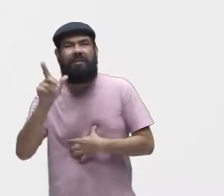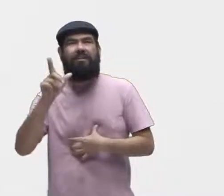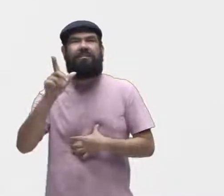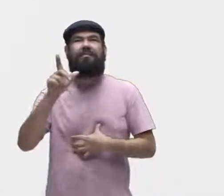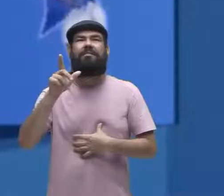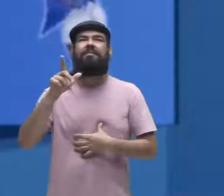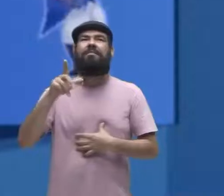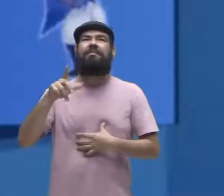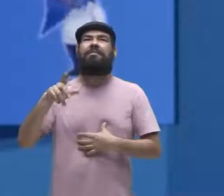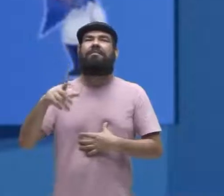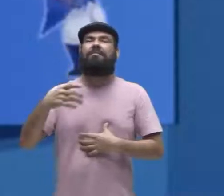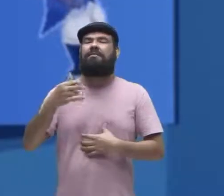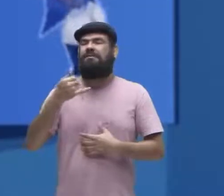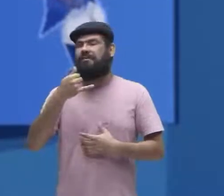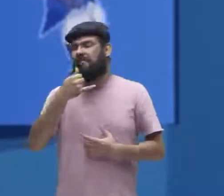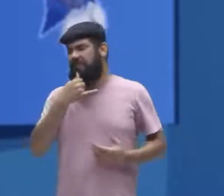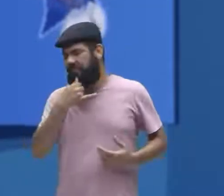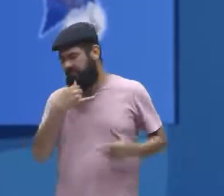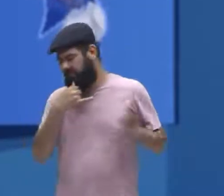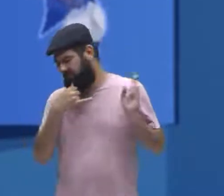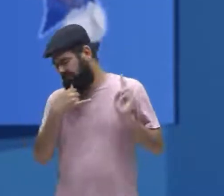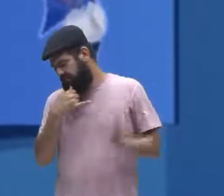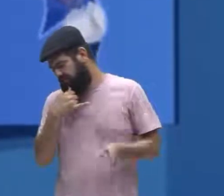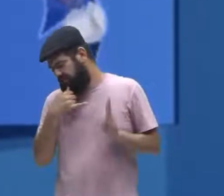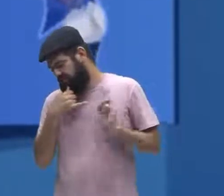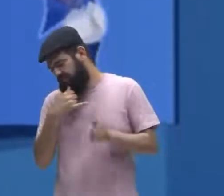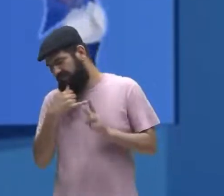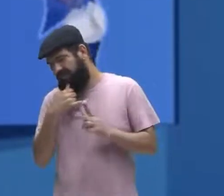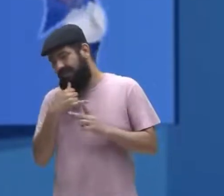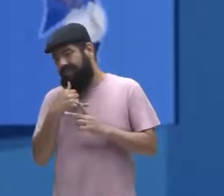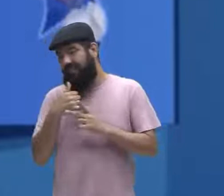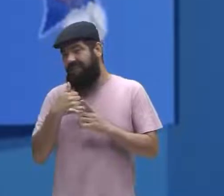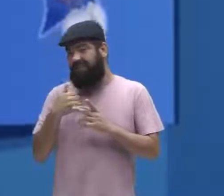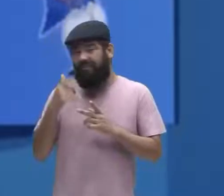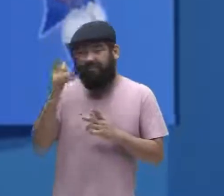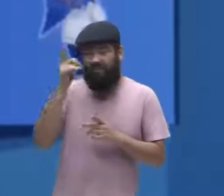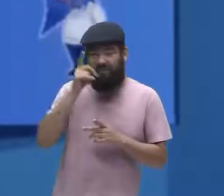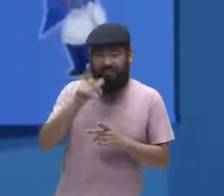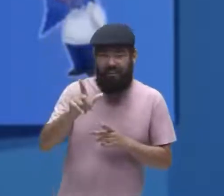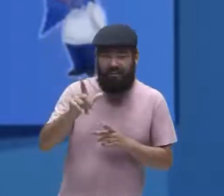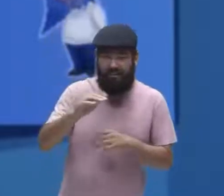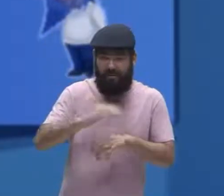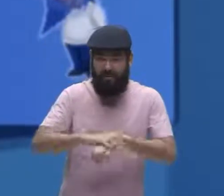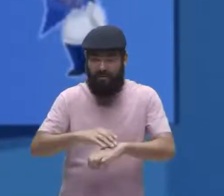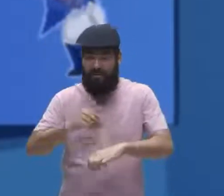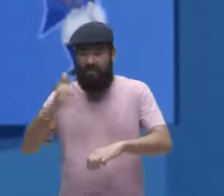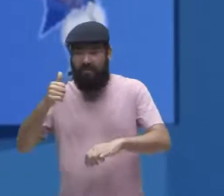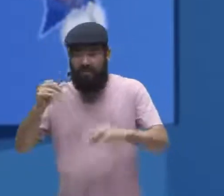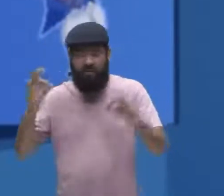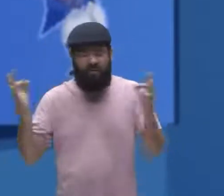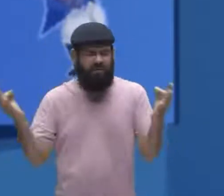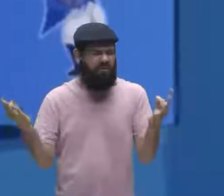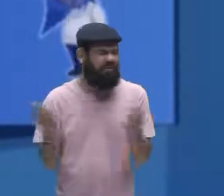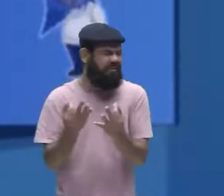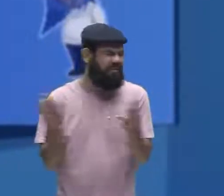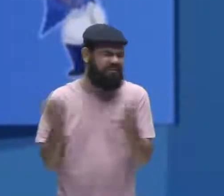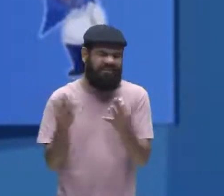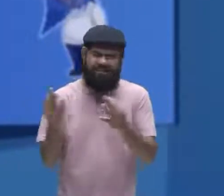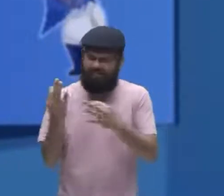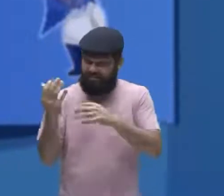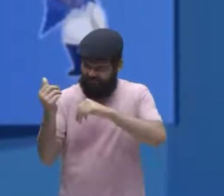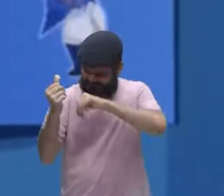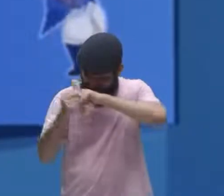esses momentos tristes de uma forma que a gente consegue lidar melhor, com certeza a gente vai